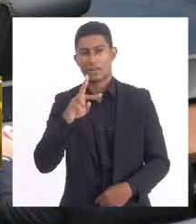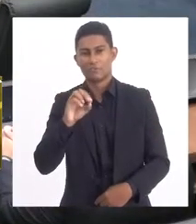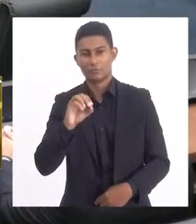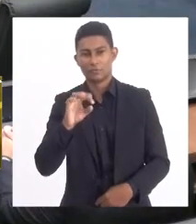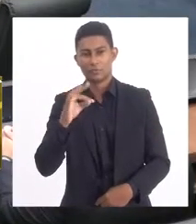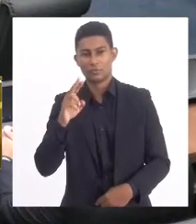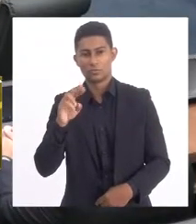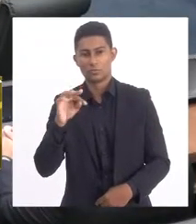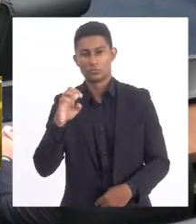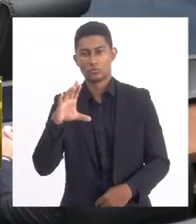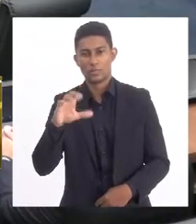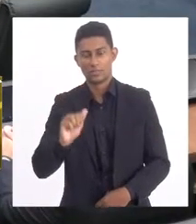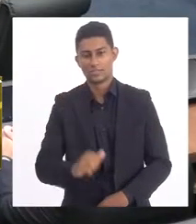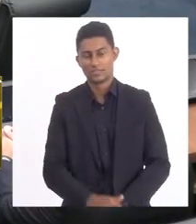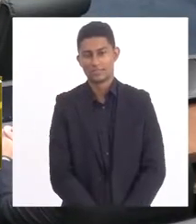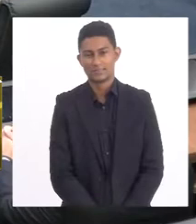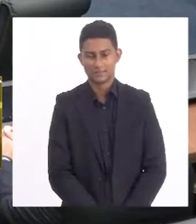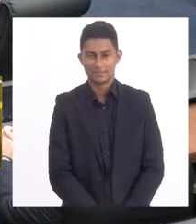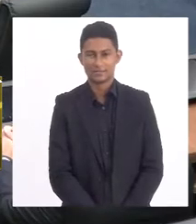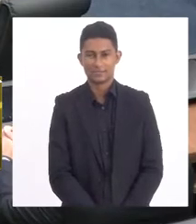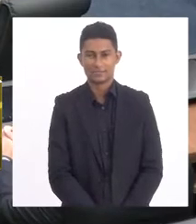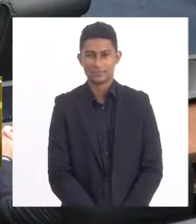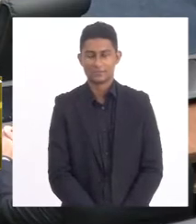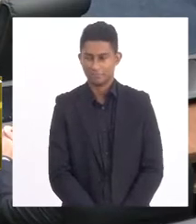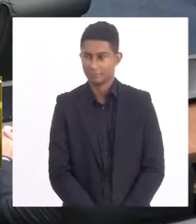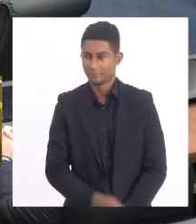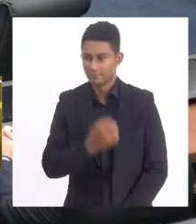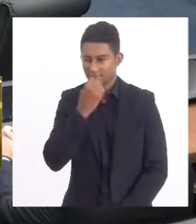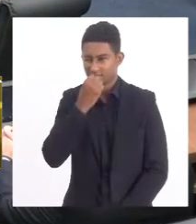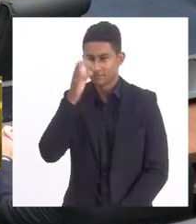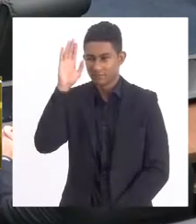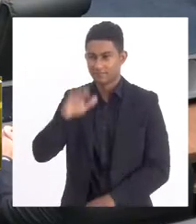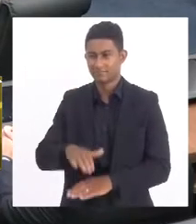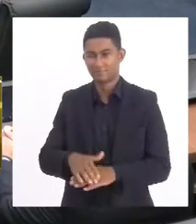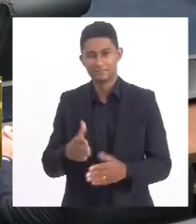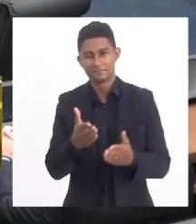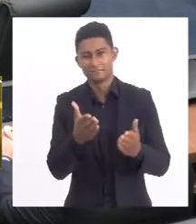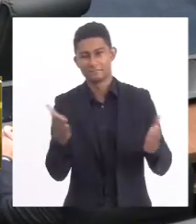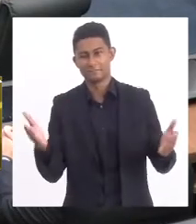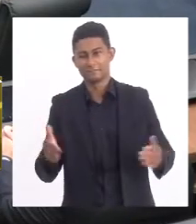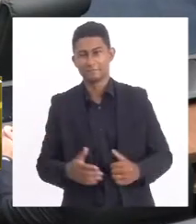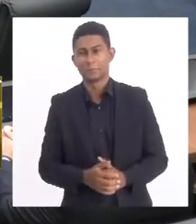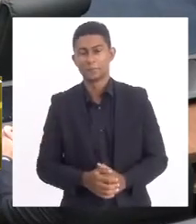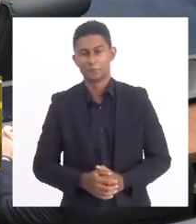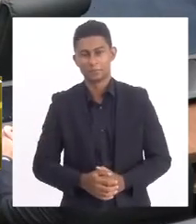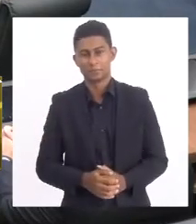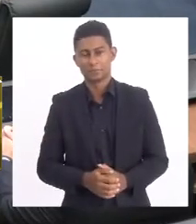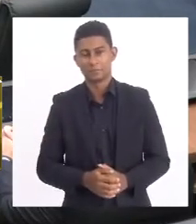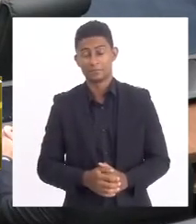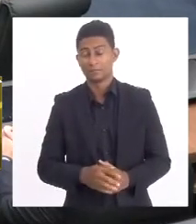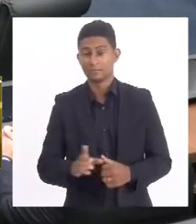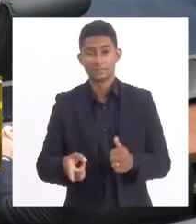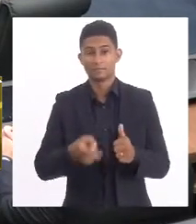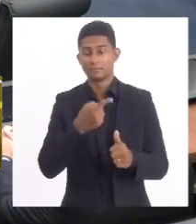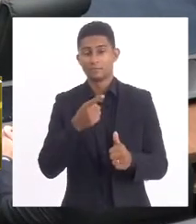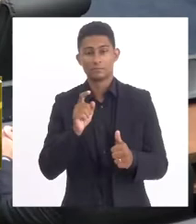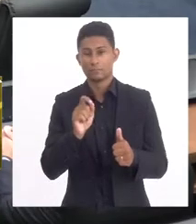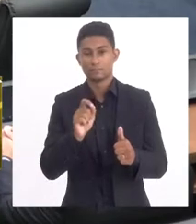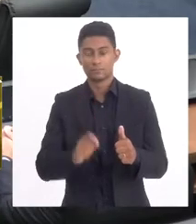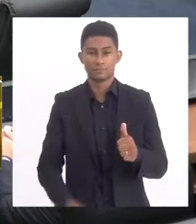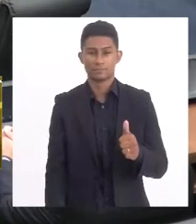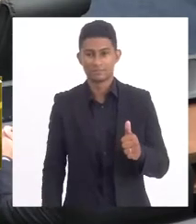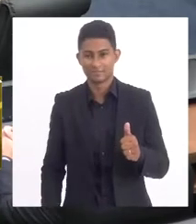E aí é muito boa tarde a todos EA todas quero inicialmente saudar